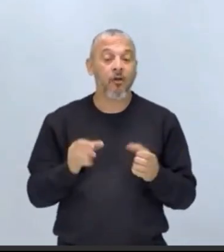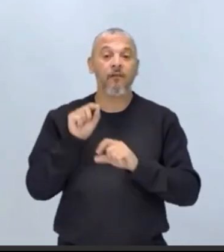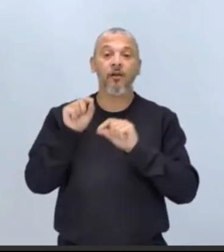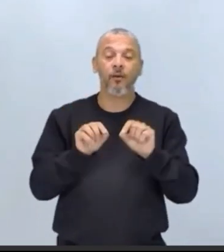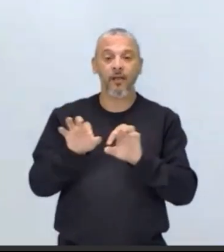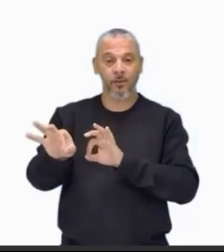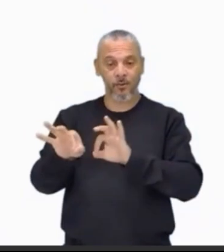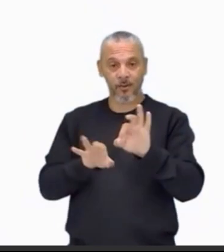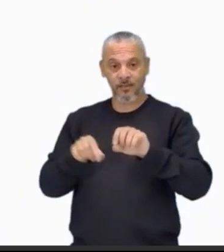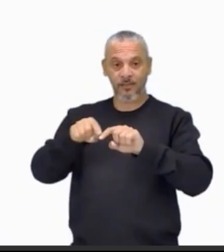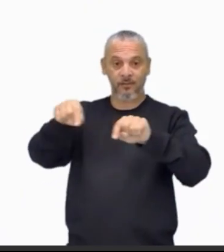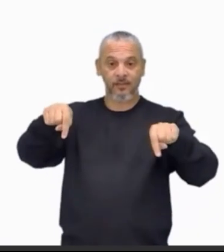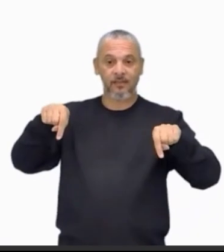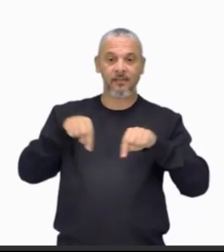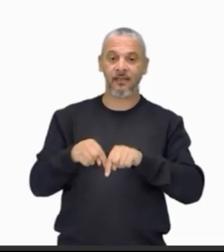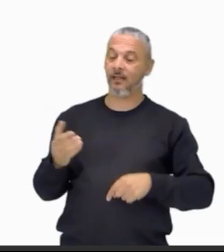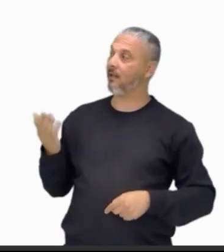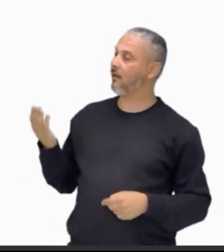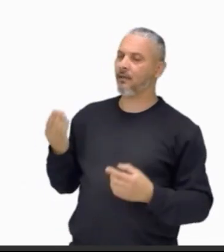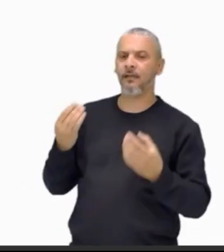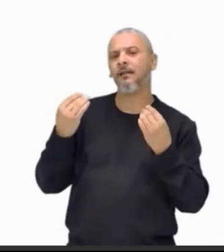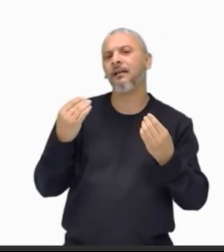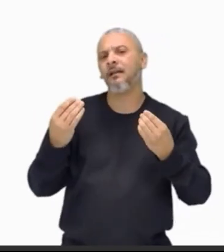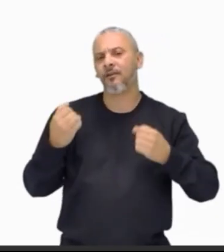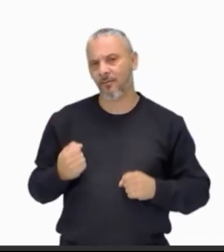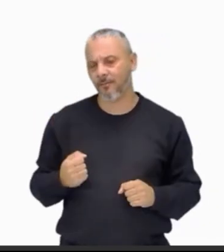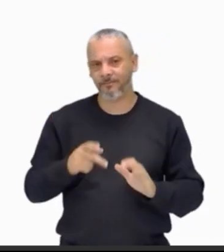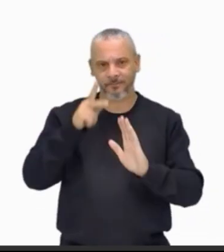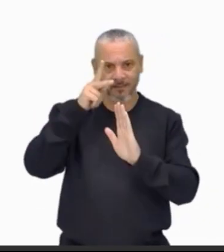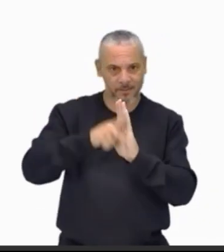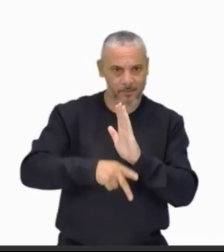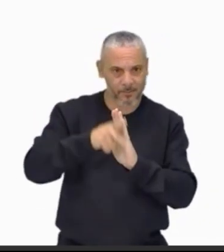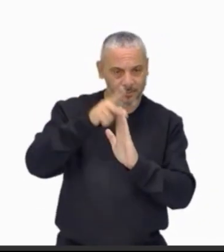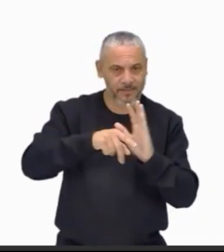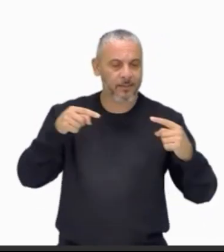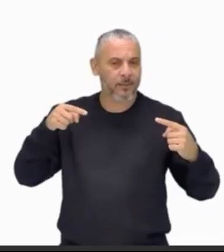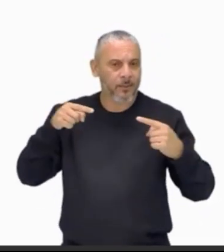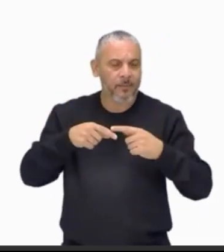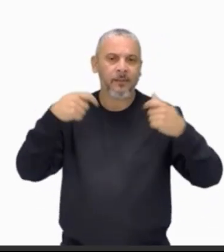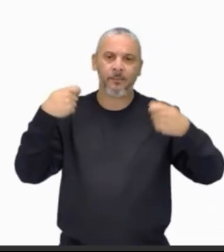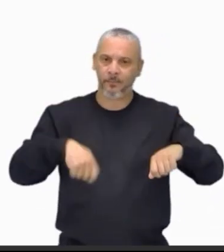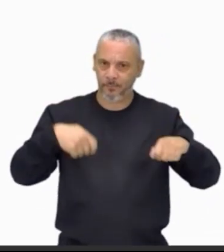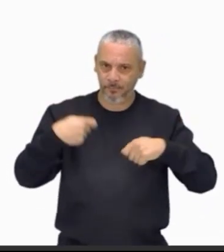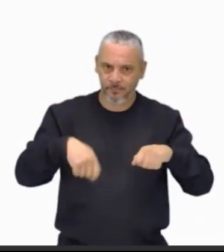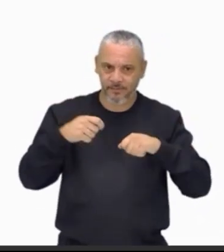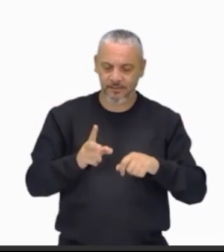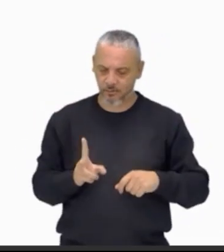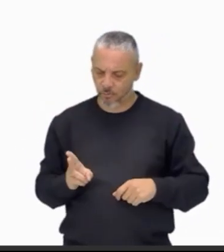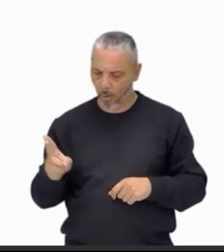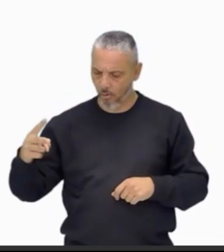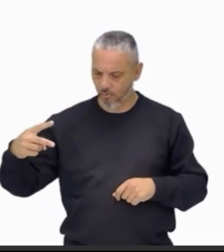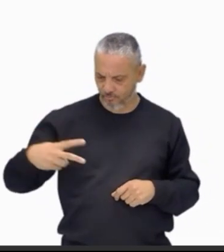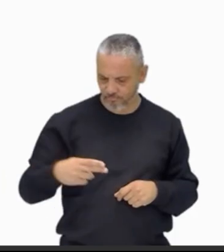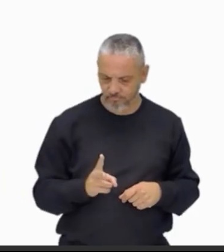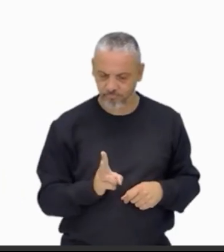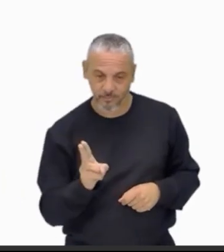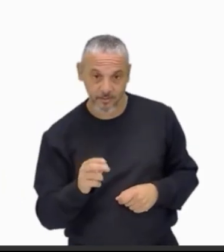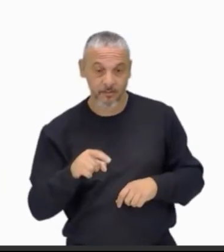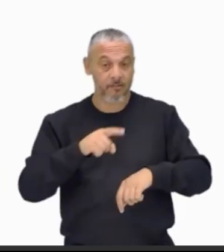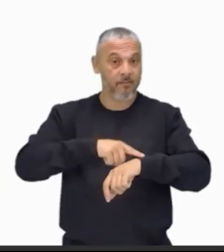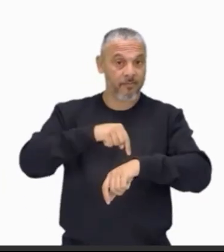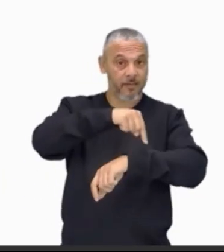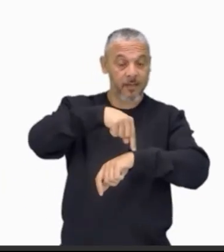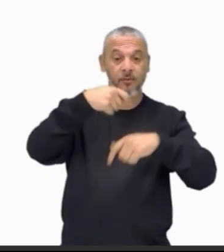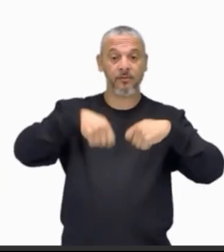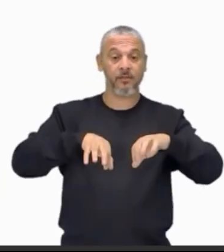parte da gestão da sala de aula. Como eles vão trabalhar com um projeto que demanda certos tipos de cortes, demanda um certo tipo de